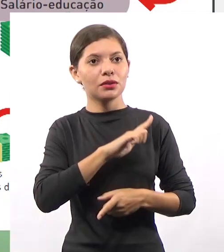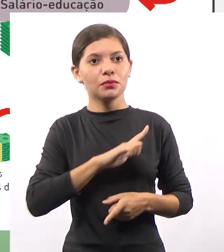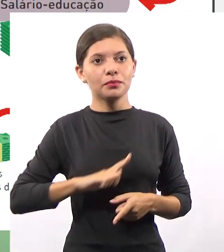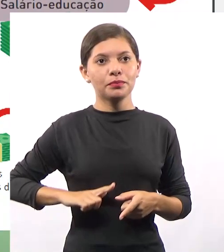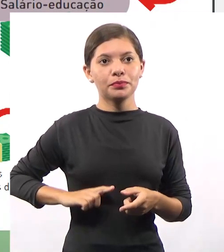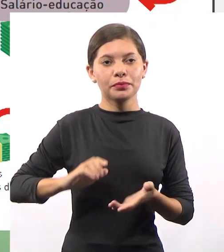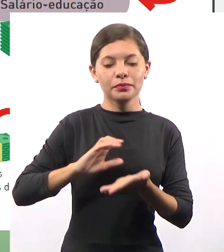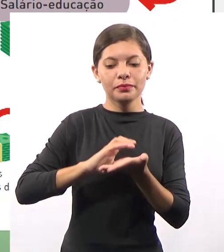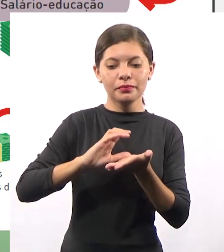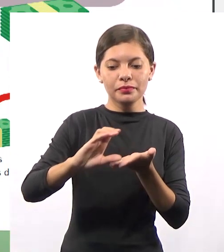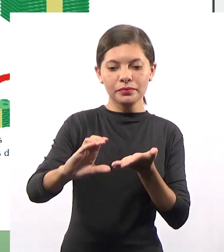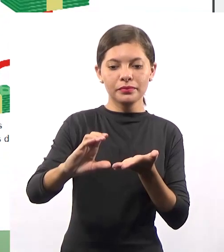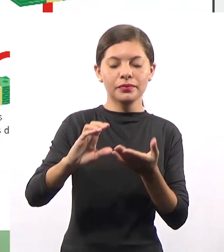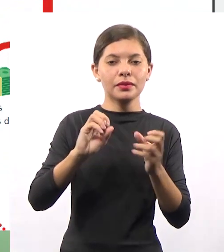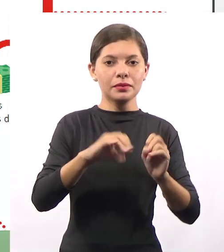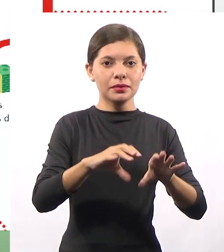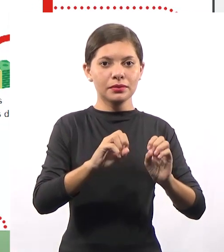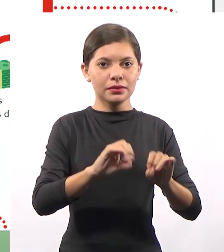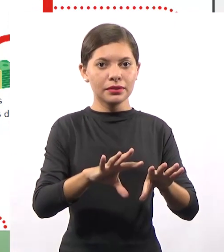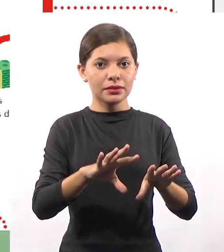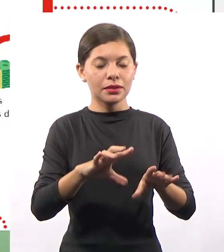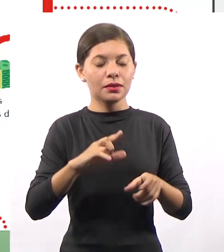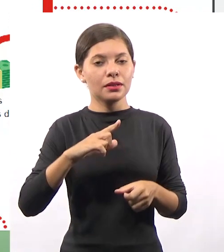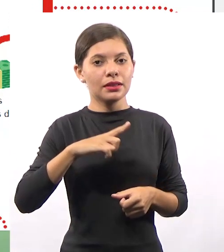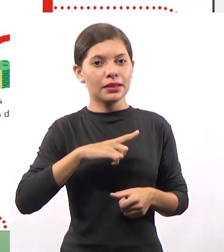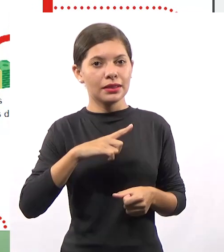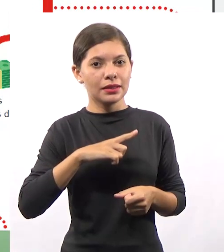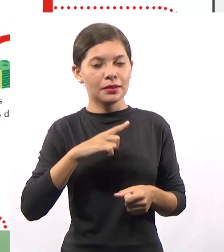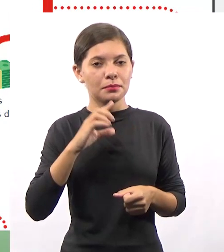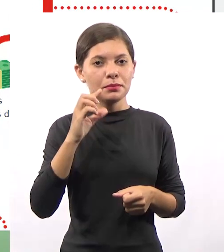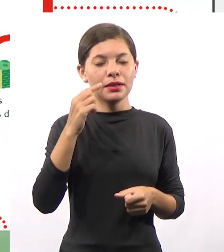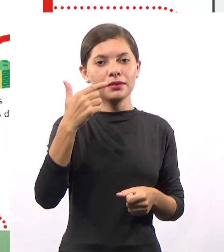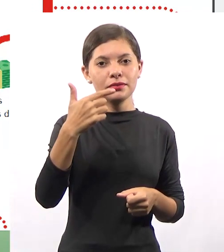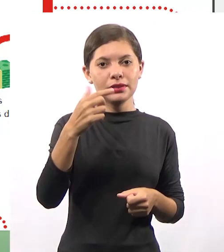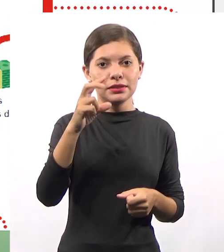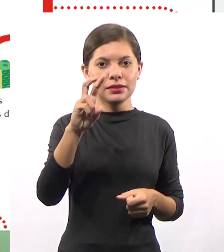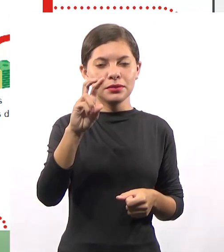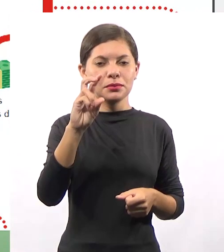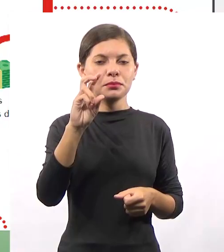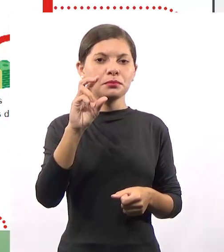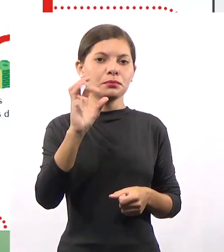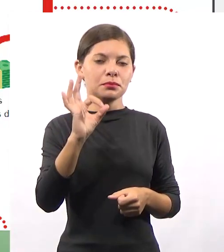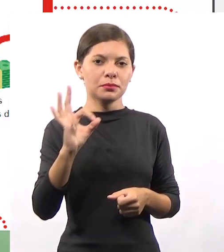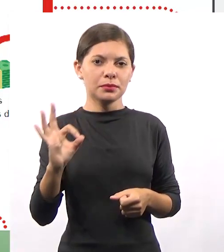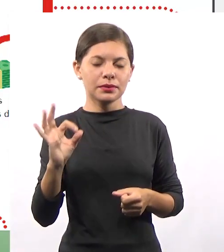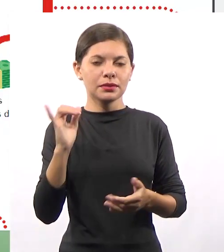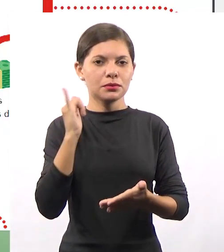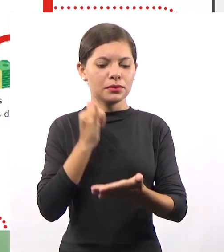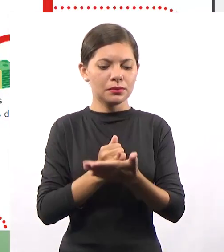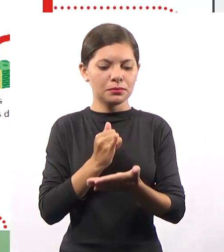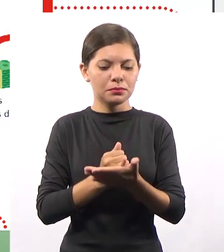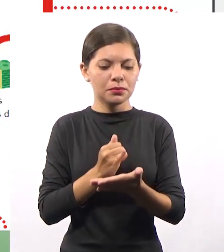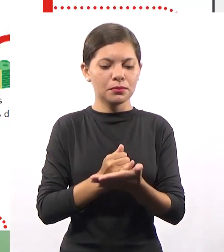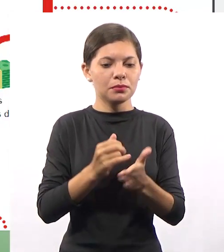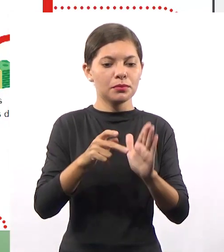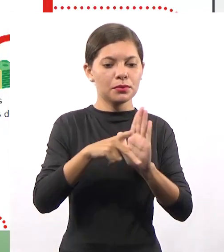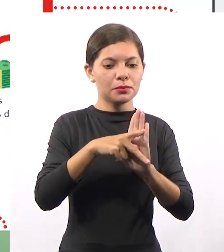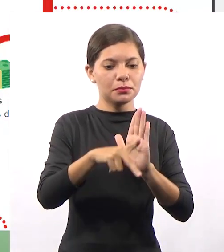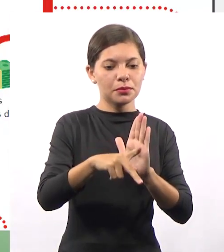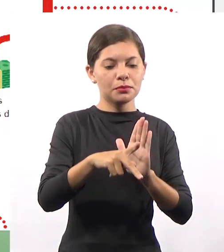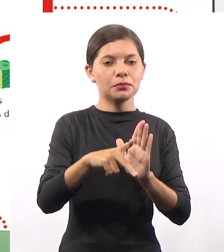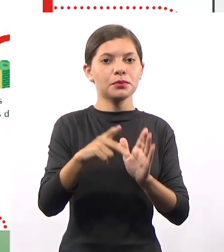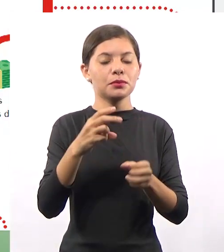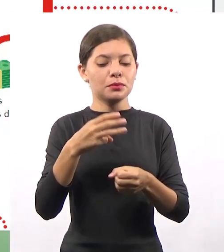serão destinados para a educação. Além disso, 25% dos impostos próprios do município,